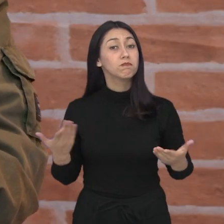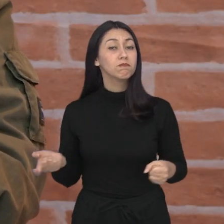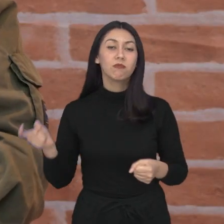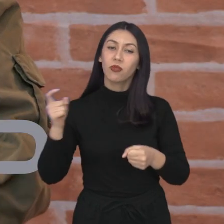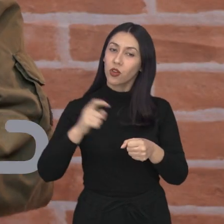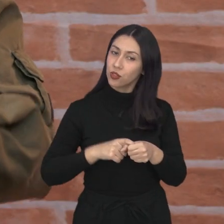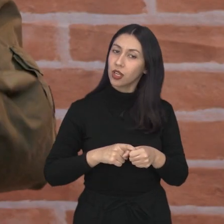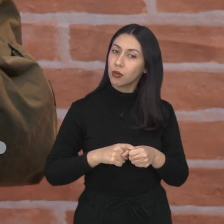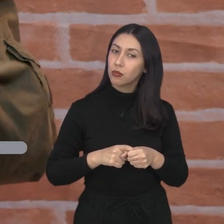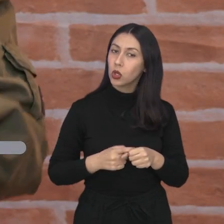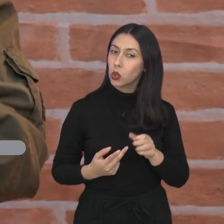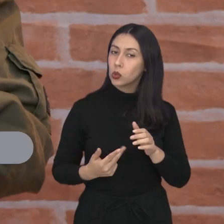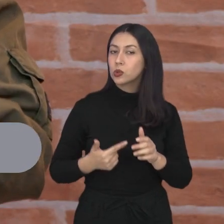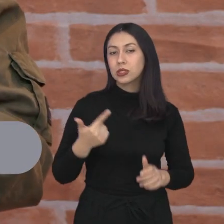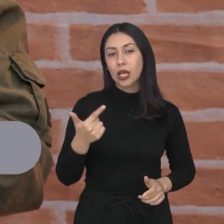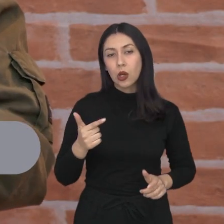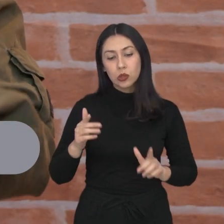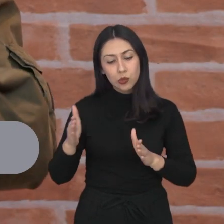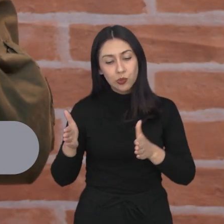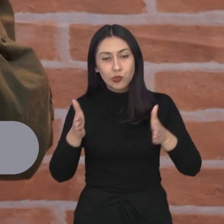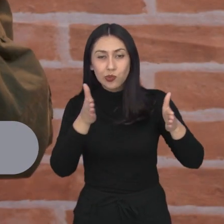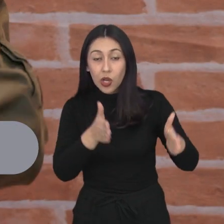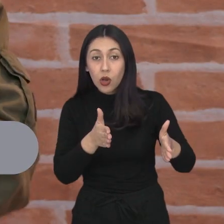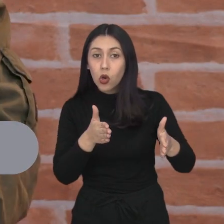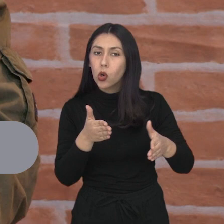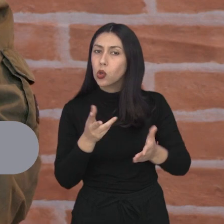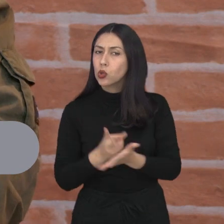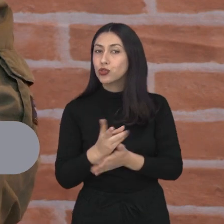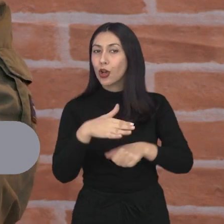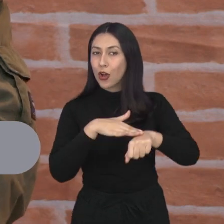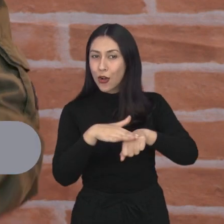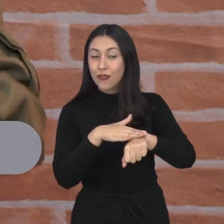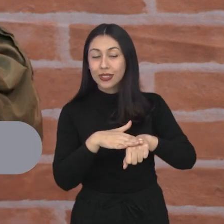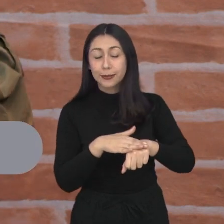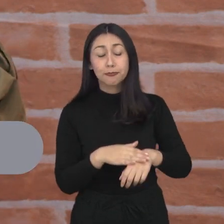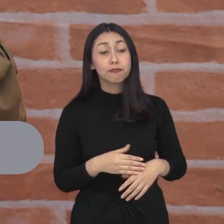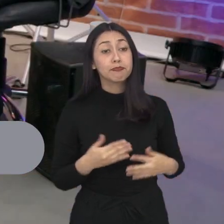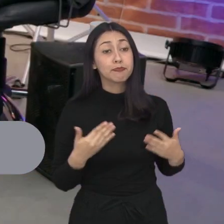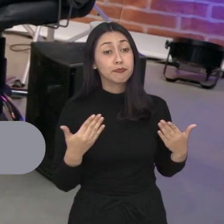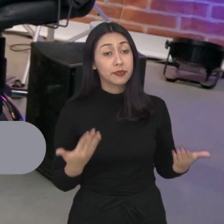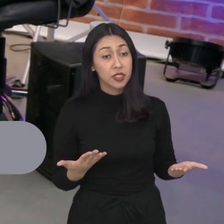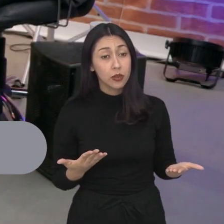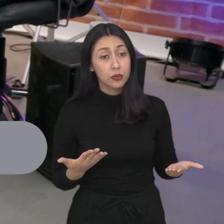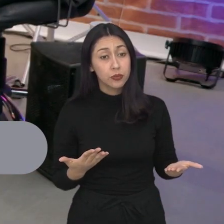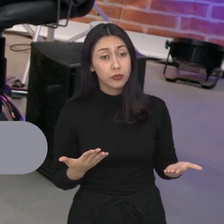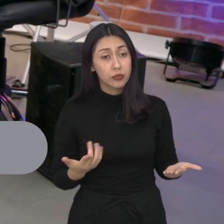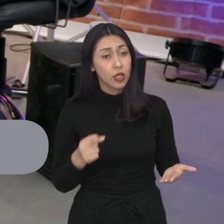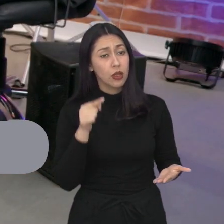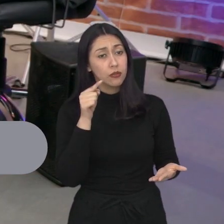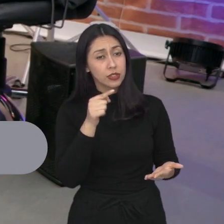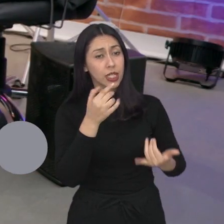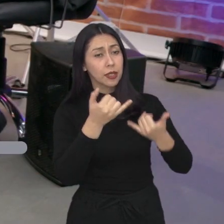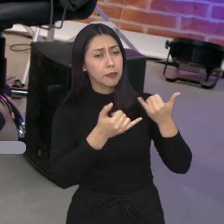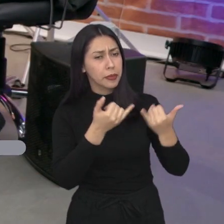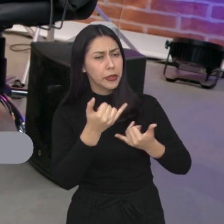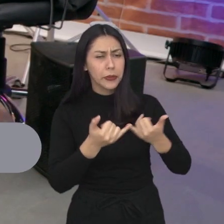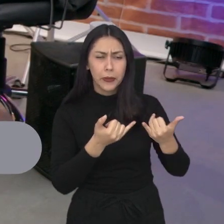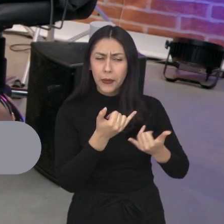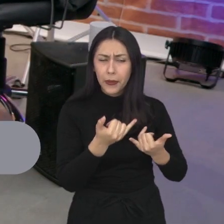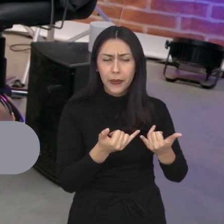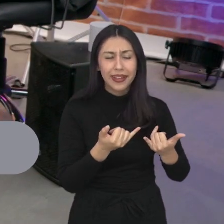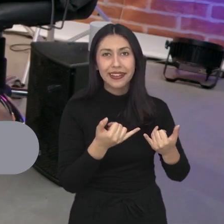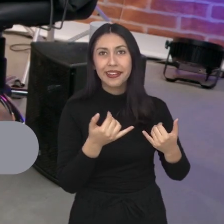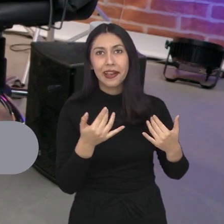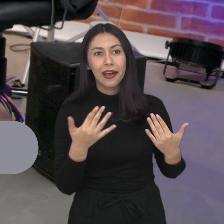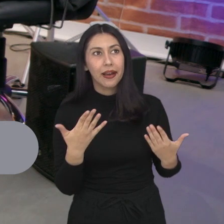É isso aí, estamos de volta com o nosso segundo bloco do Tá Ligado e vamos continuar essa resenha que tá muito louca. Mano, a parada é o seguinte, você fez a brincadeira que não